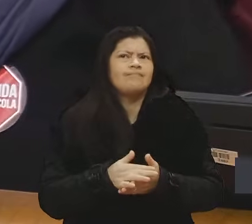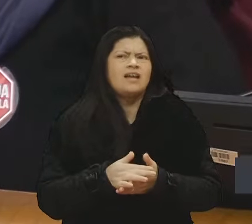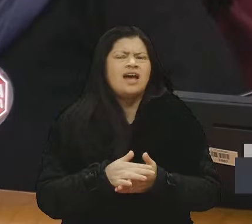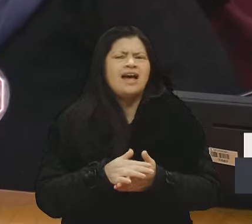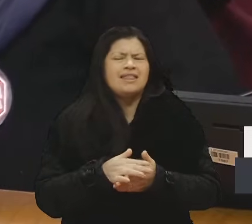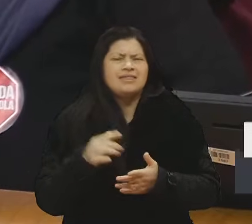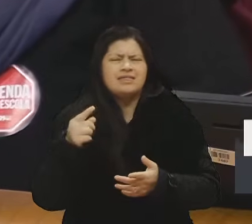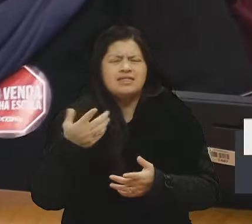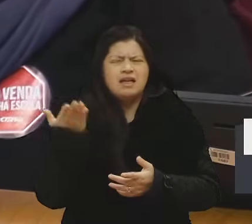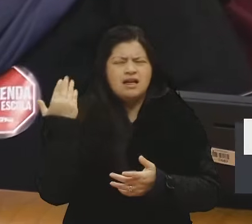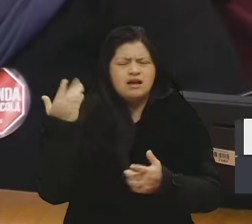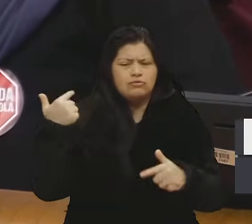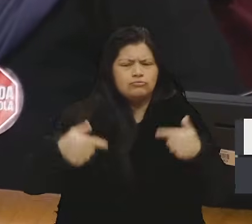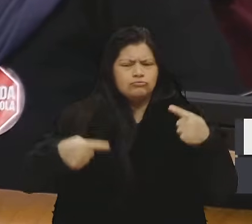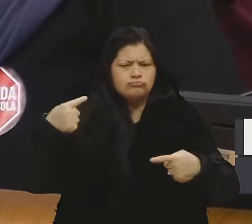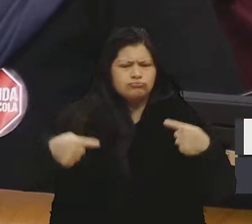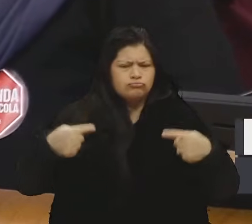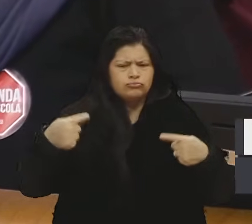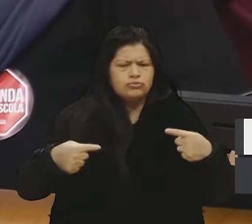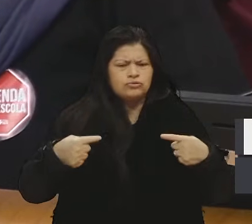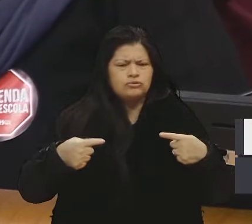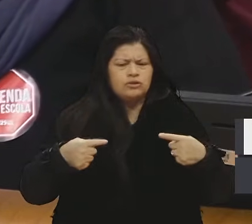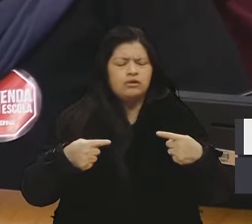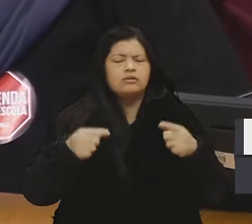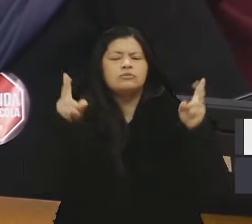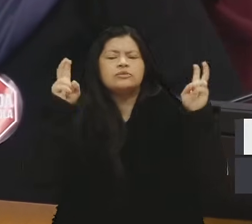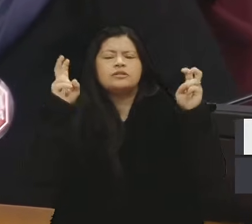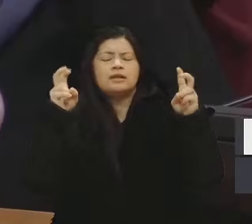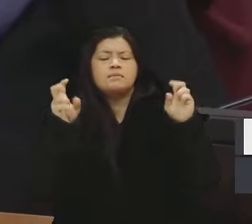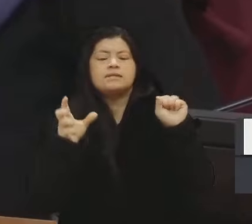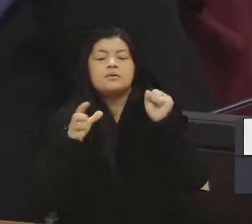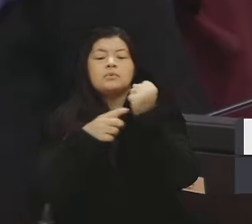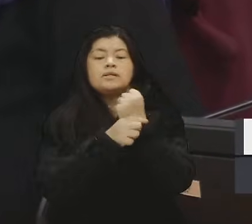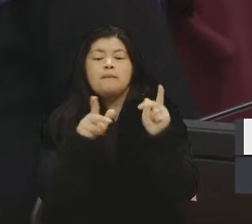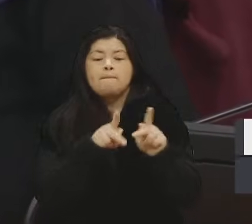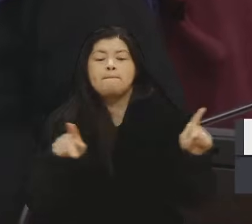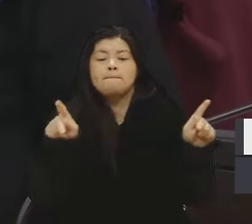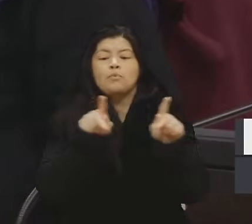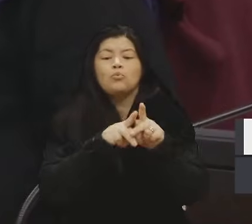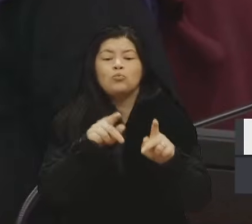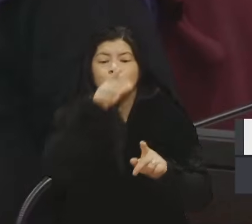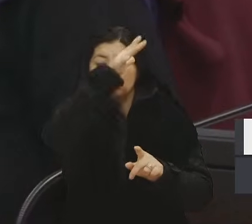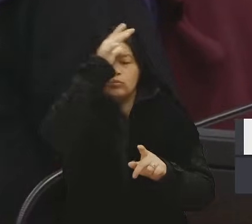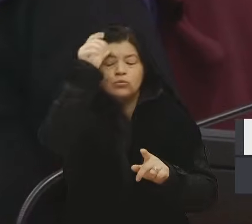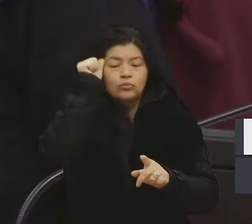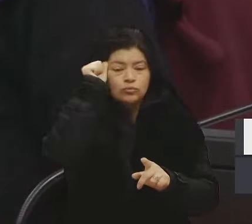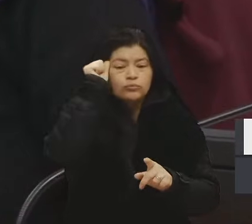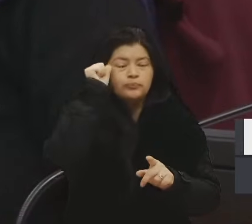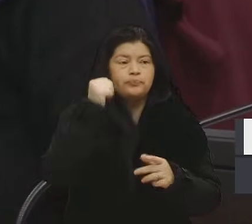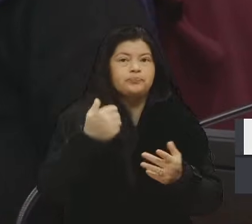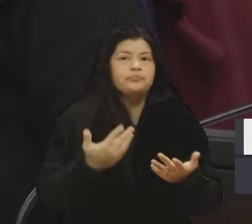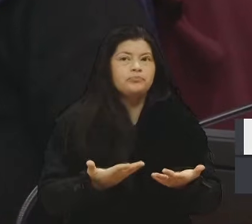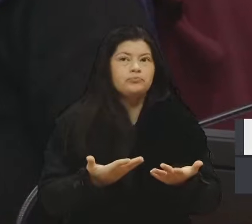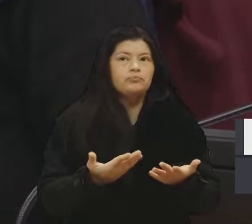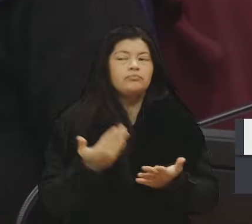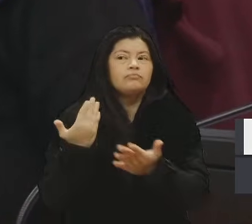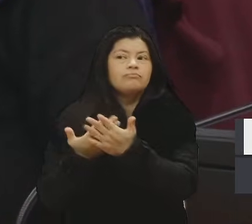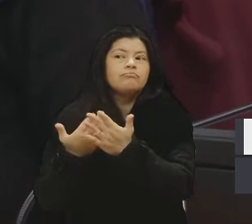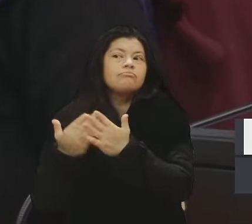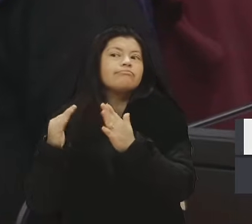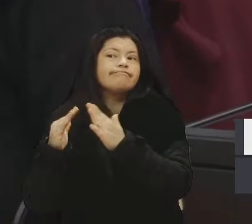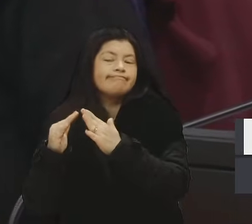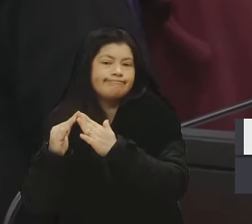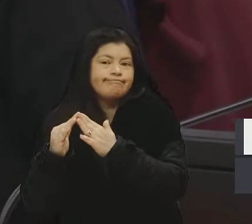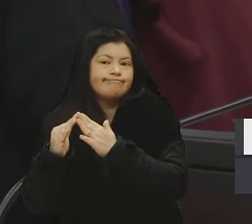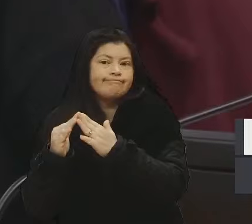de vereadores que tratam do tema da segurança pública, defendendo a implantação de uma escola militar em Caxias, uma escola estadual militar,